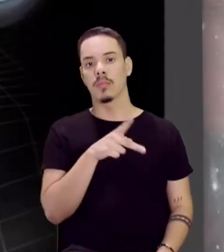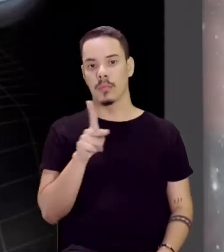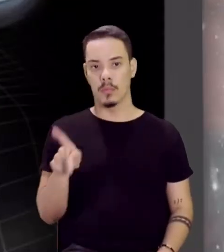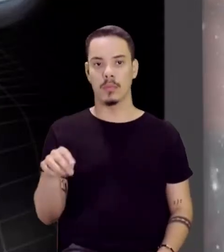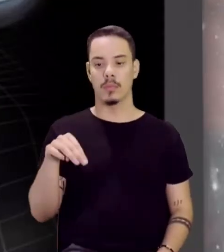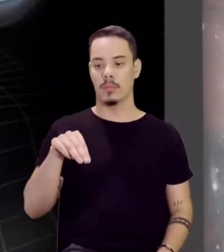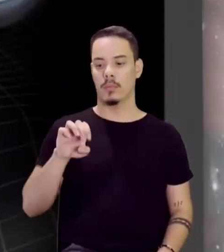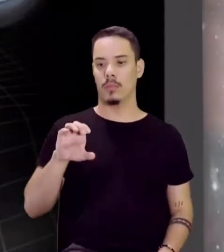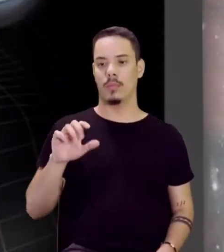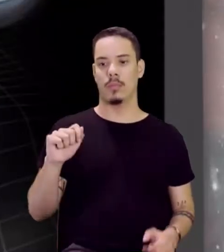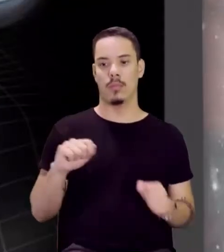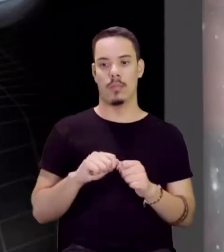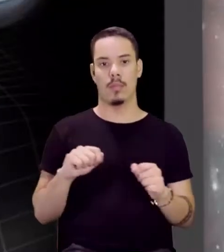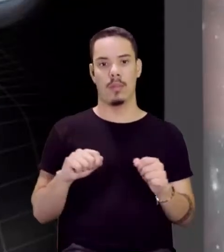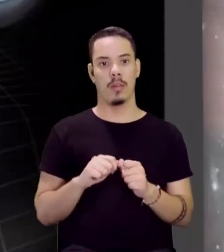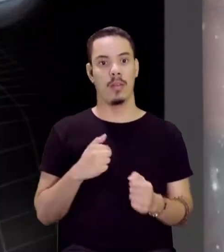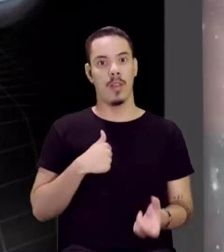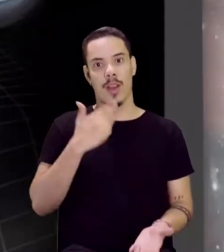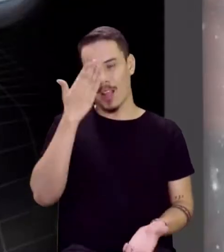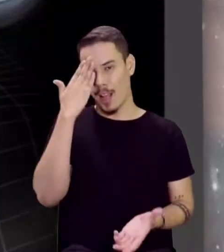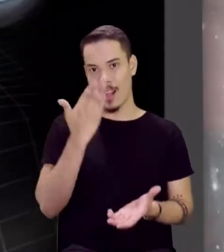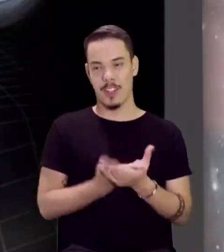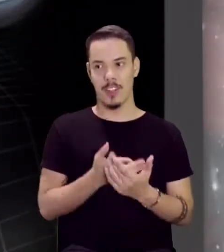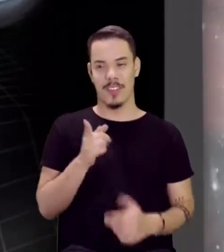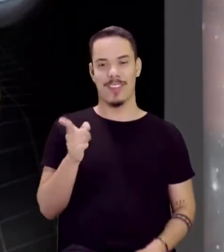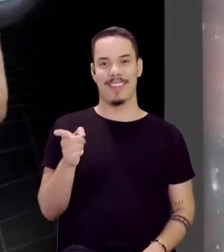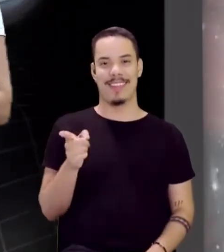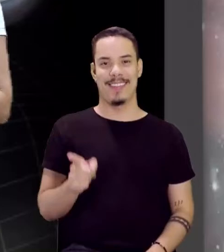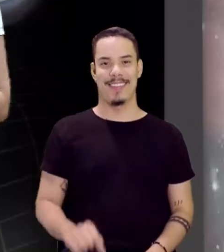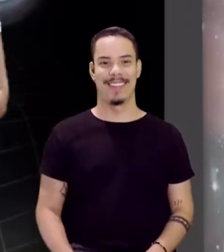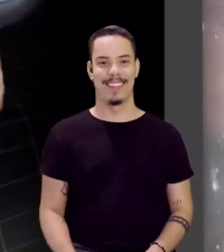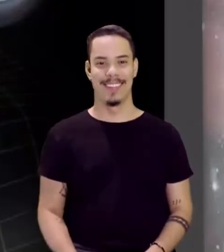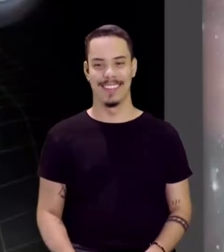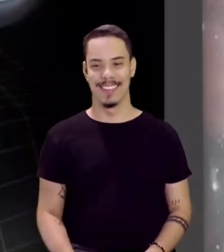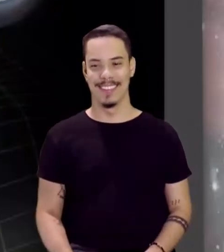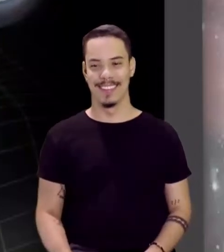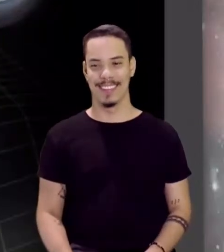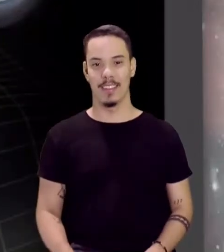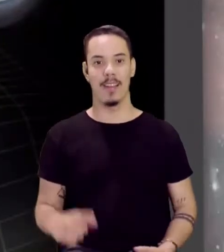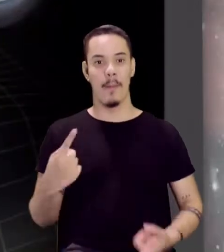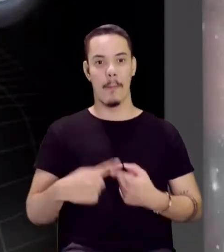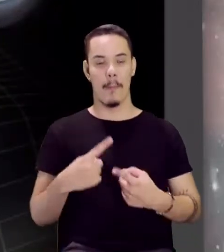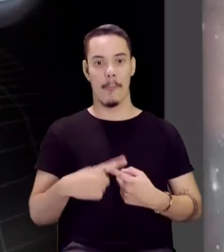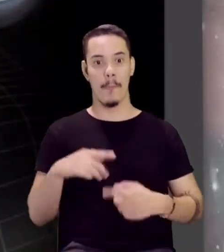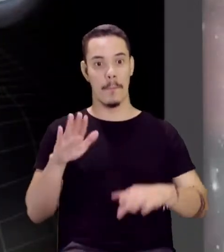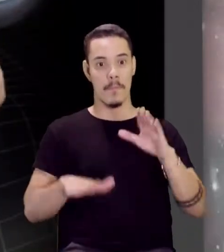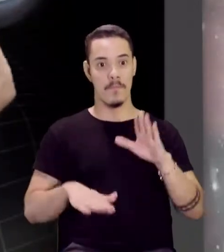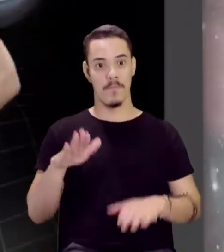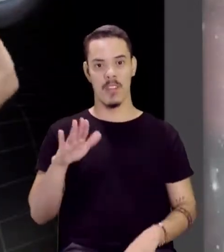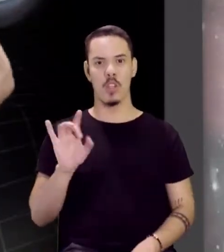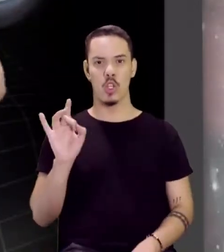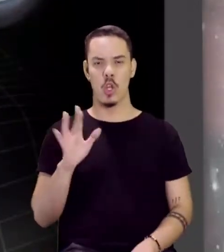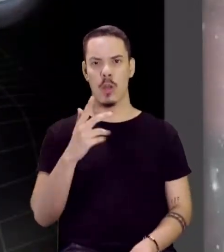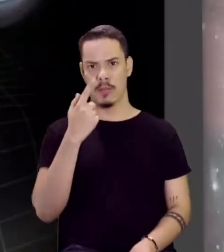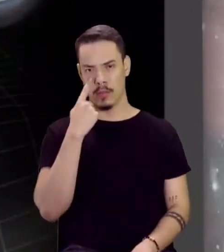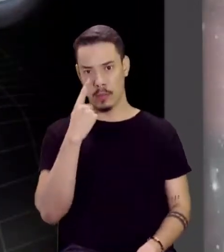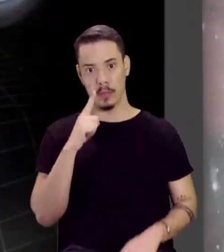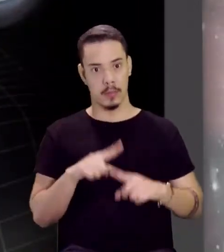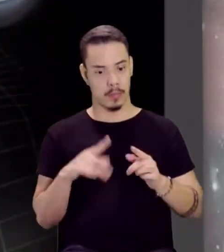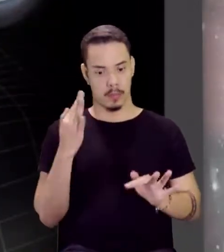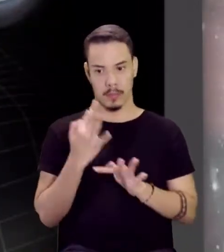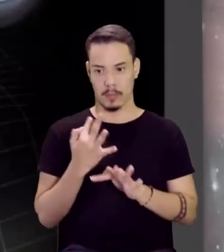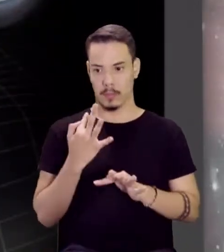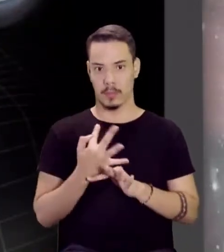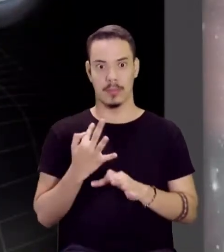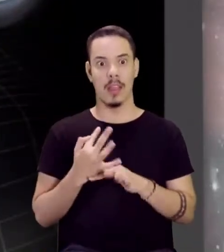realmente fez e agora eu acredito nele. Agora eu acredito nele. Às vezes só ter fé não é suficiente, a física não é só fé,